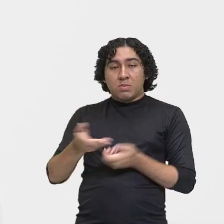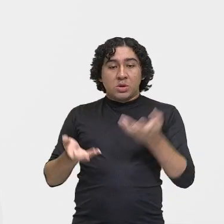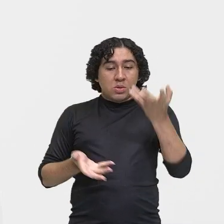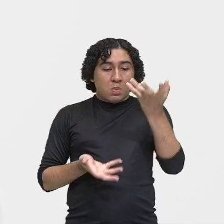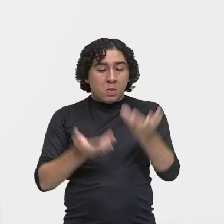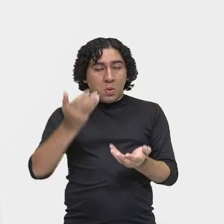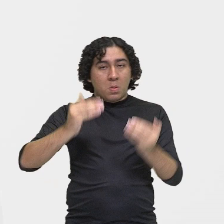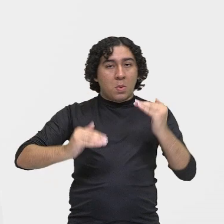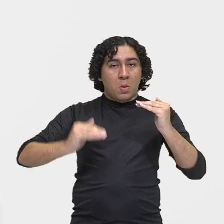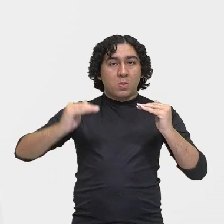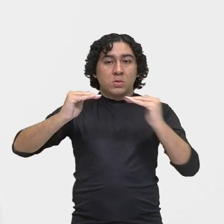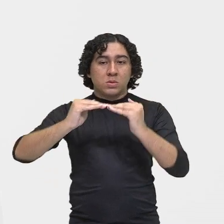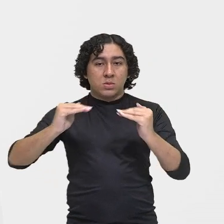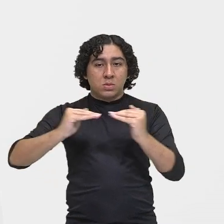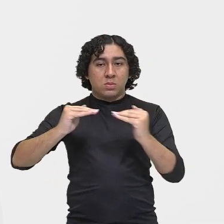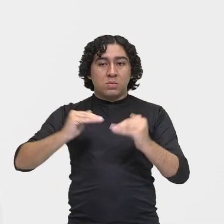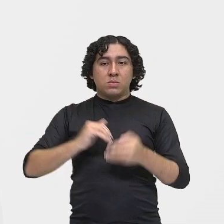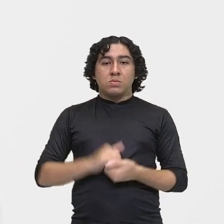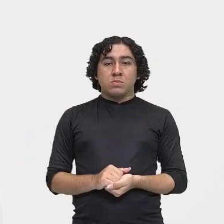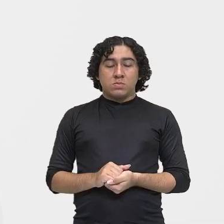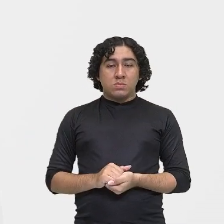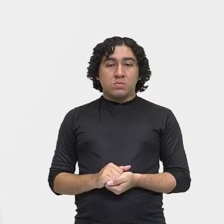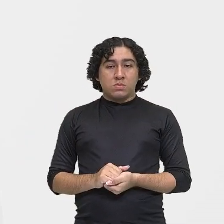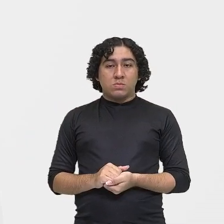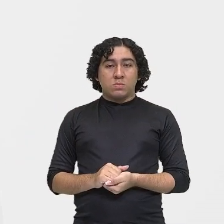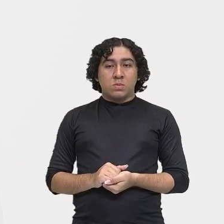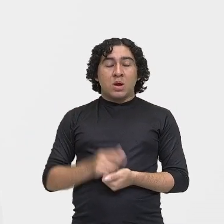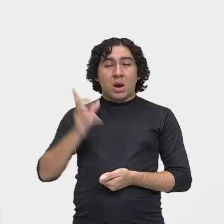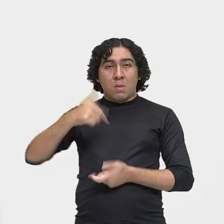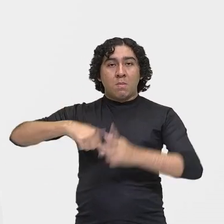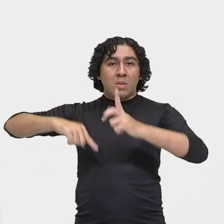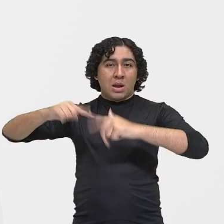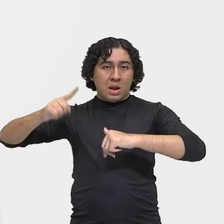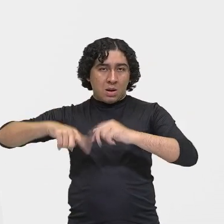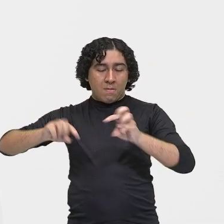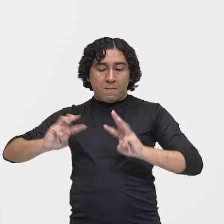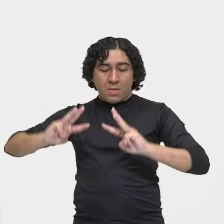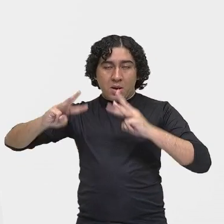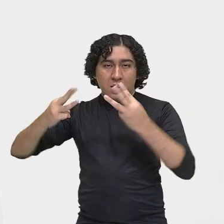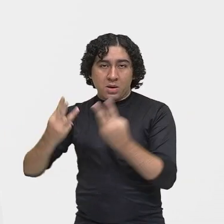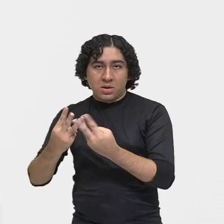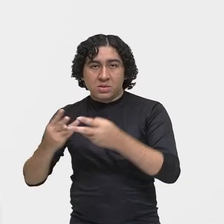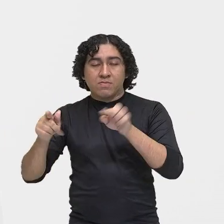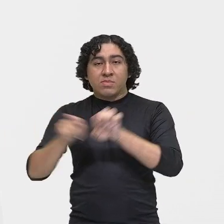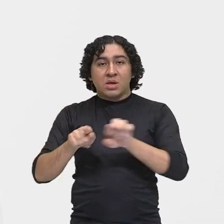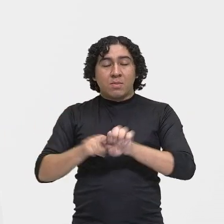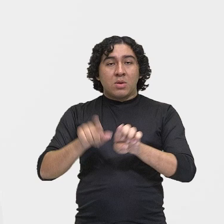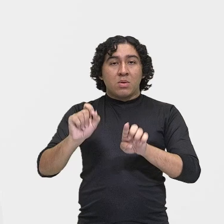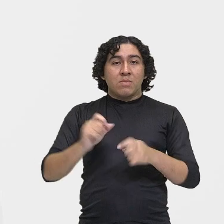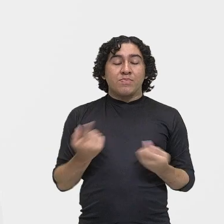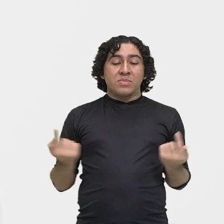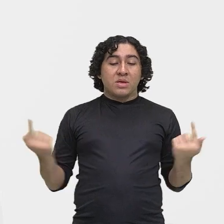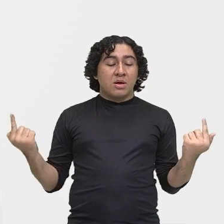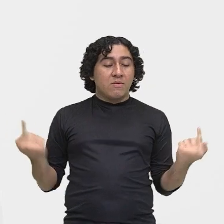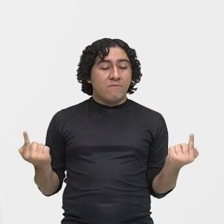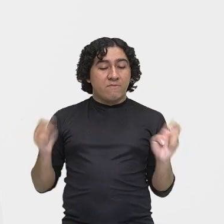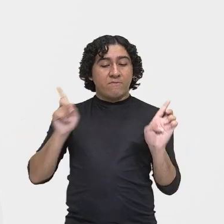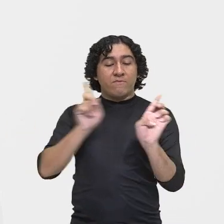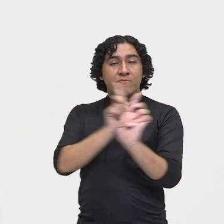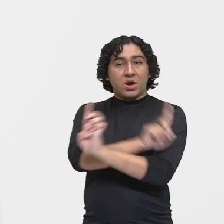diretamente proporcional entre o produto de massas e